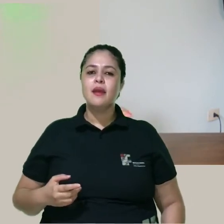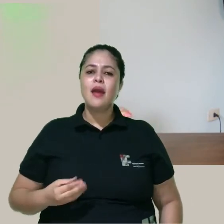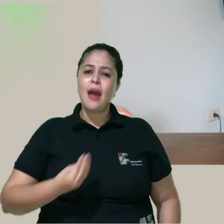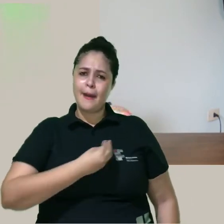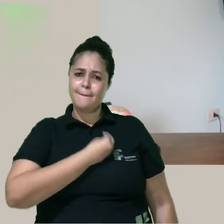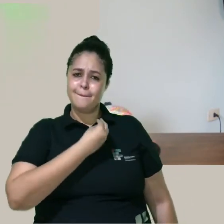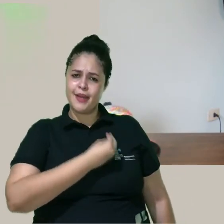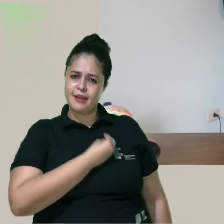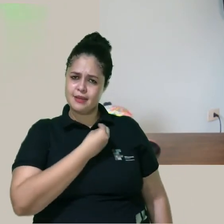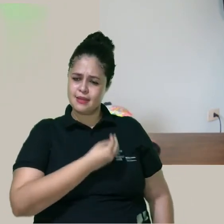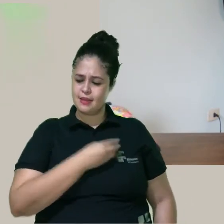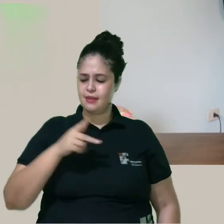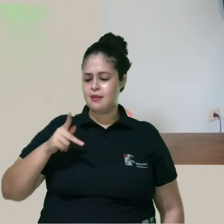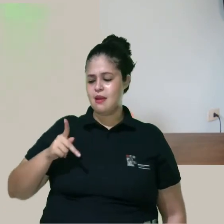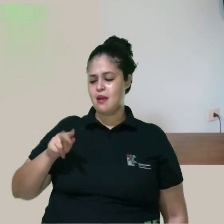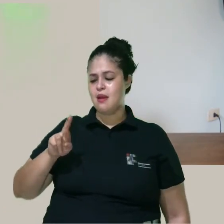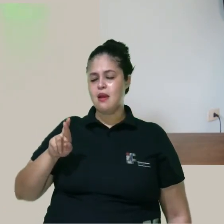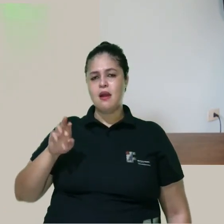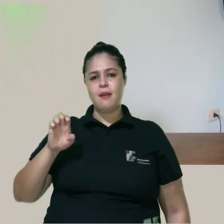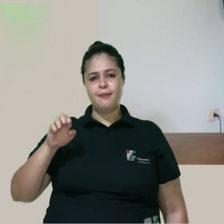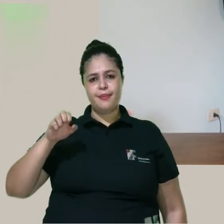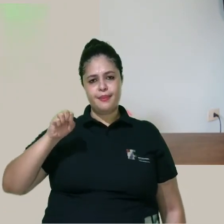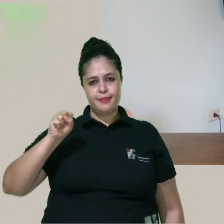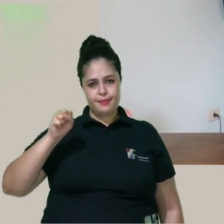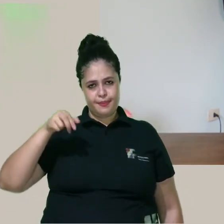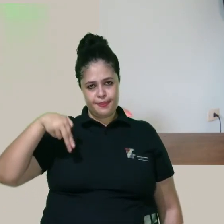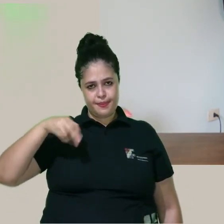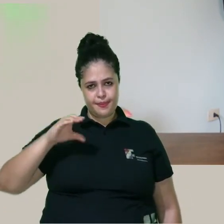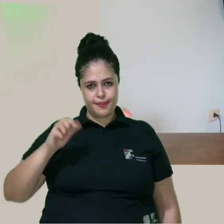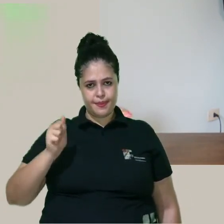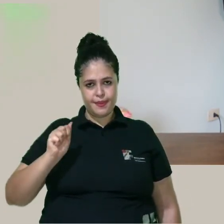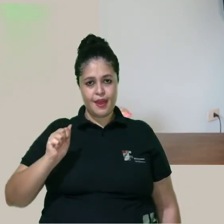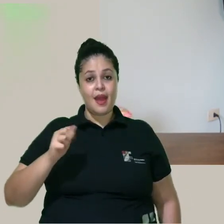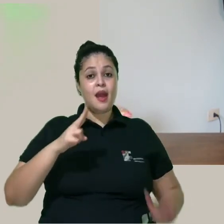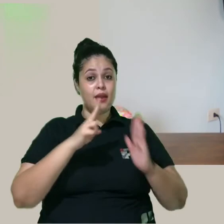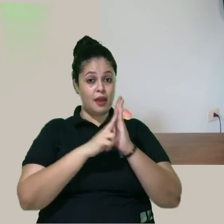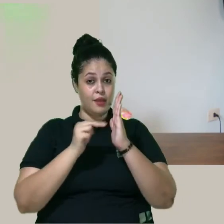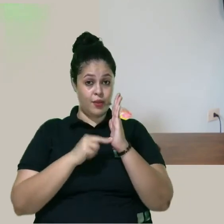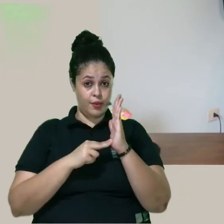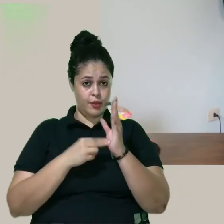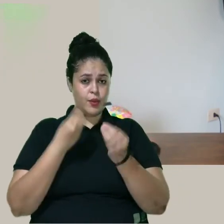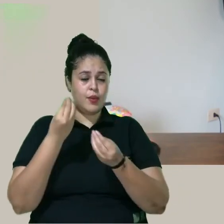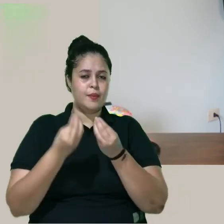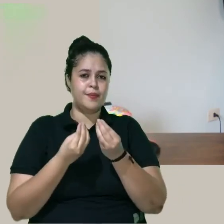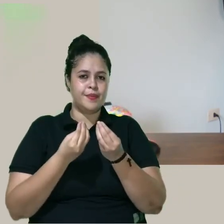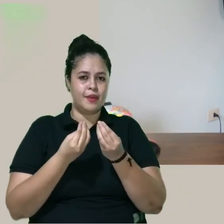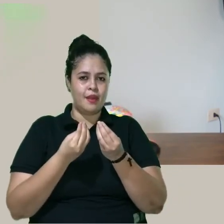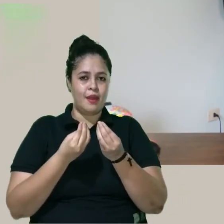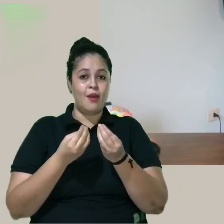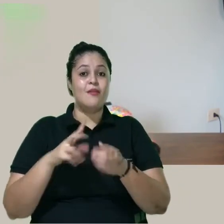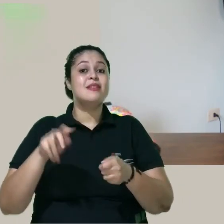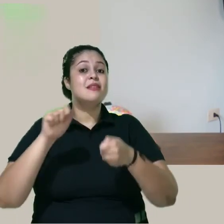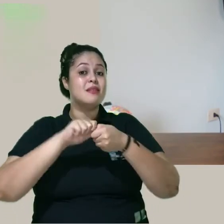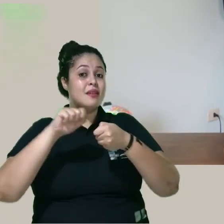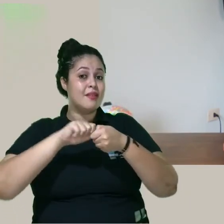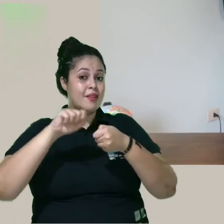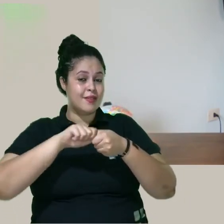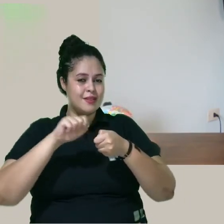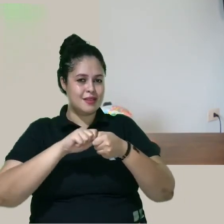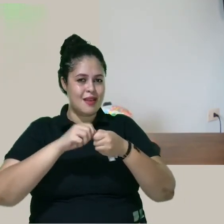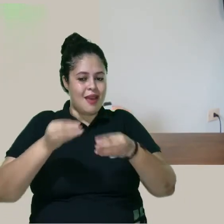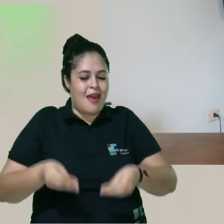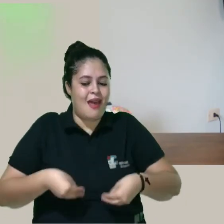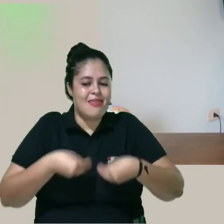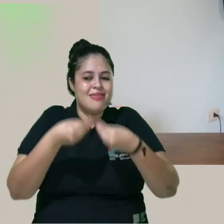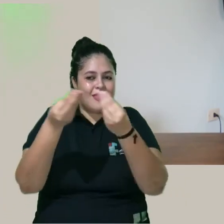As presenças, bem como as notas, vão ser atribuídas segundo